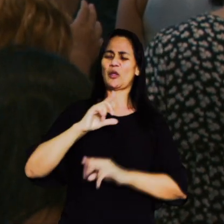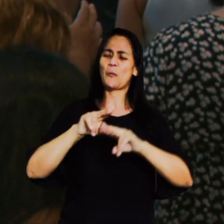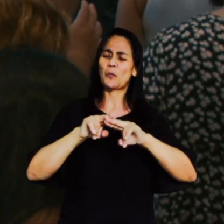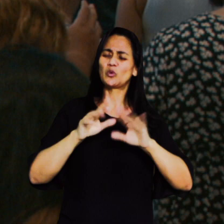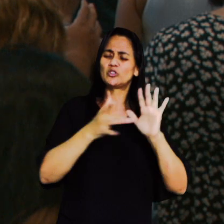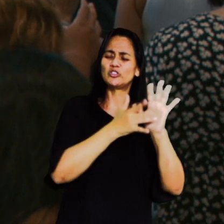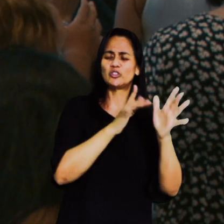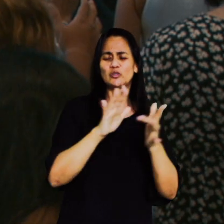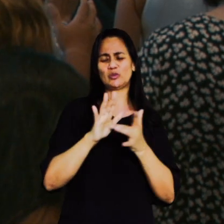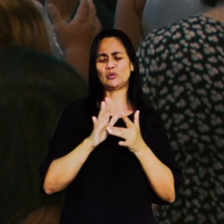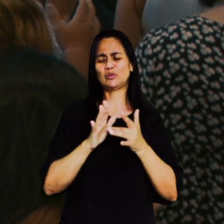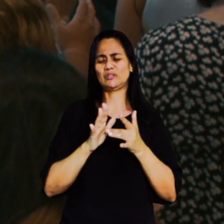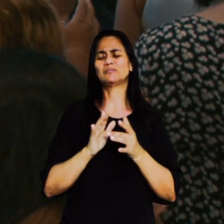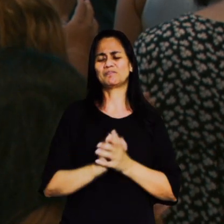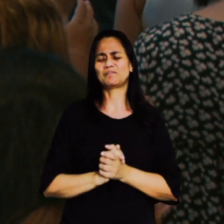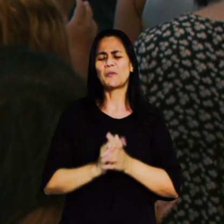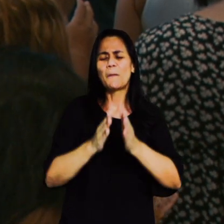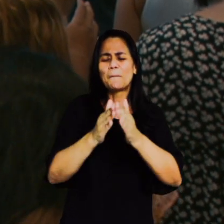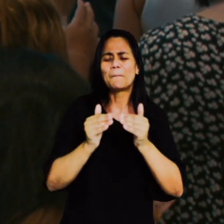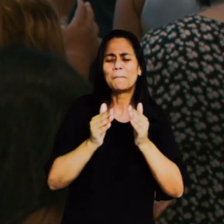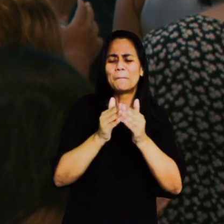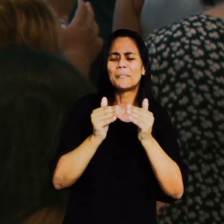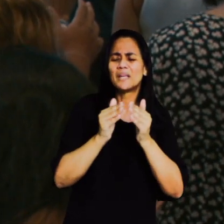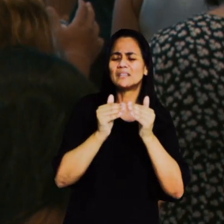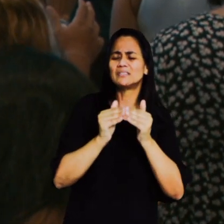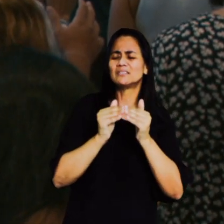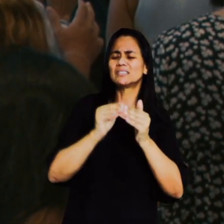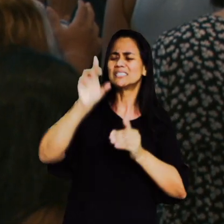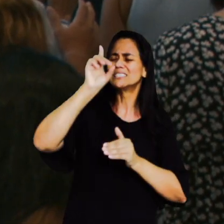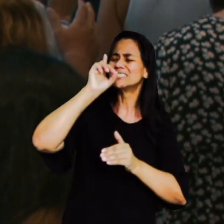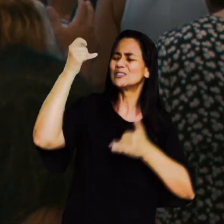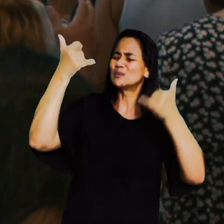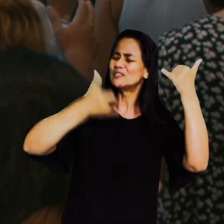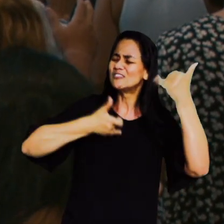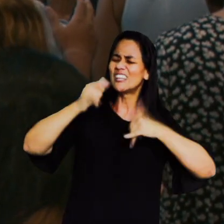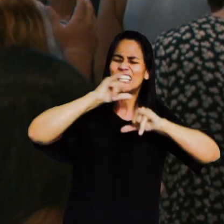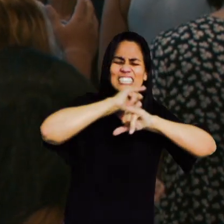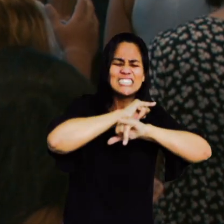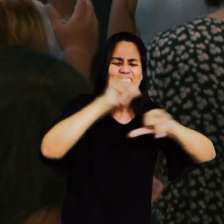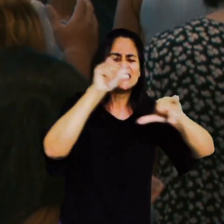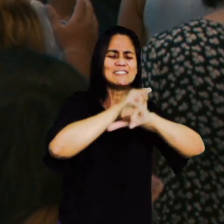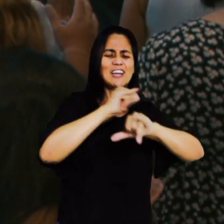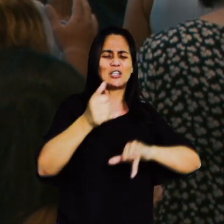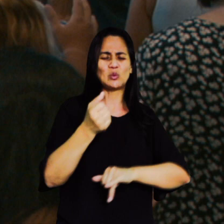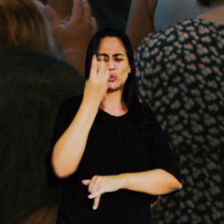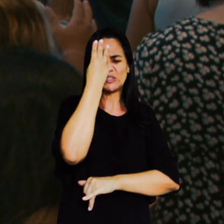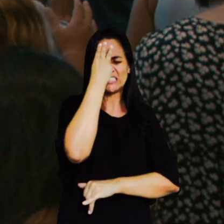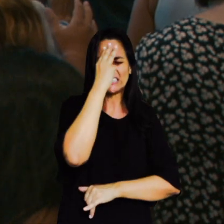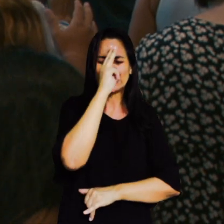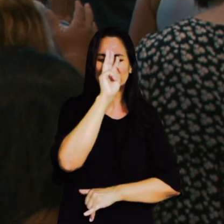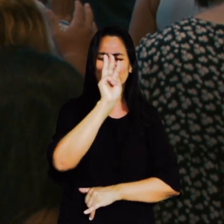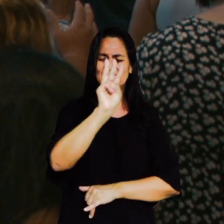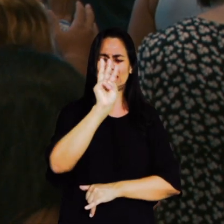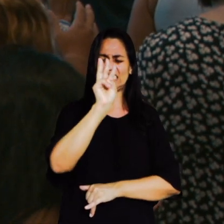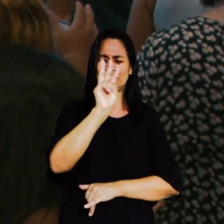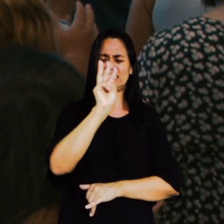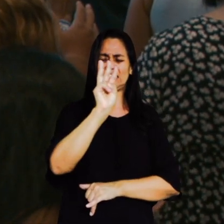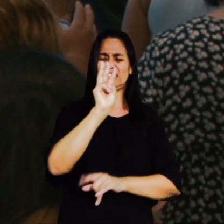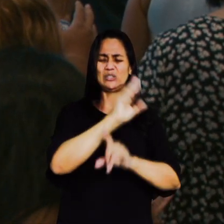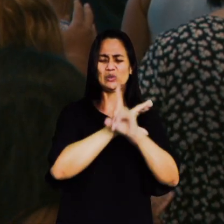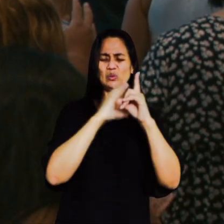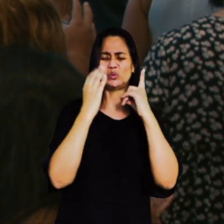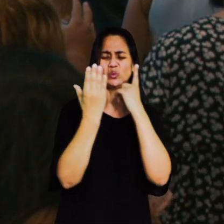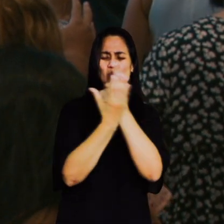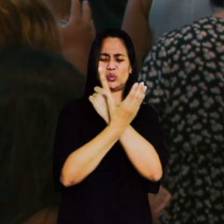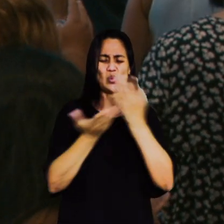venha falar conosco, coloca os 3 cultos diante do Senhor, que seja um domingo de salvação,